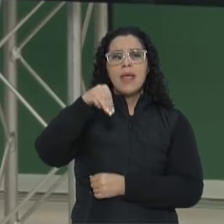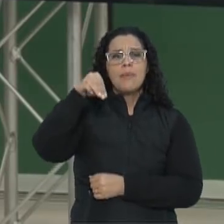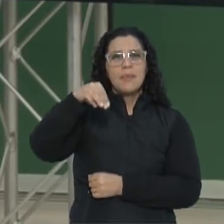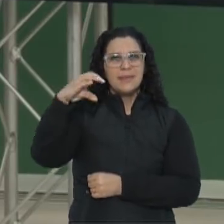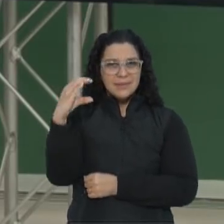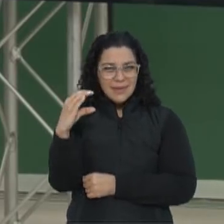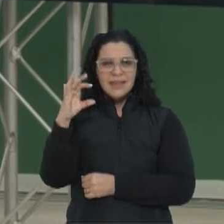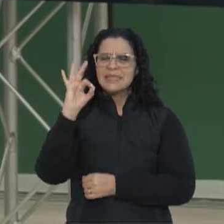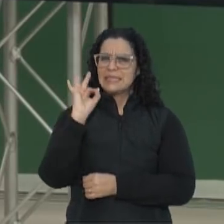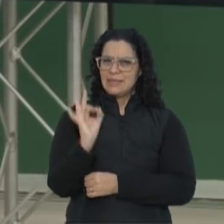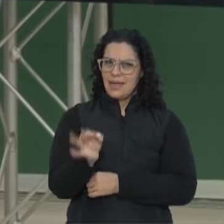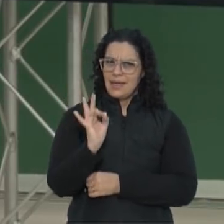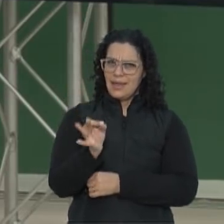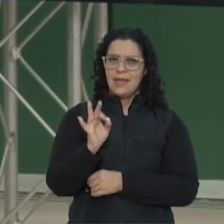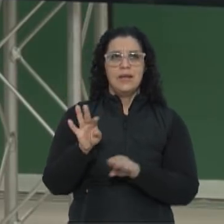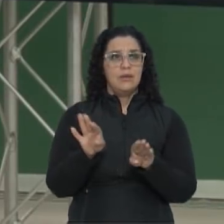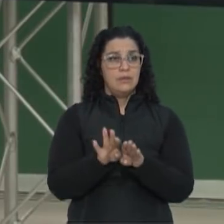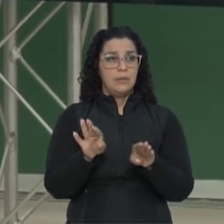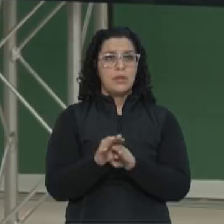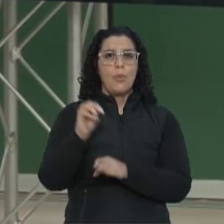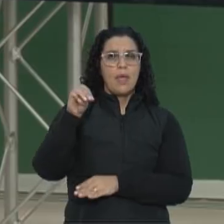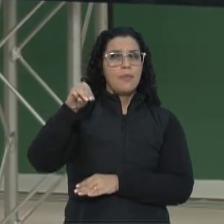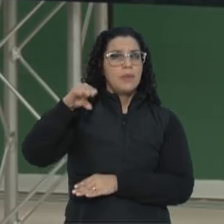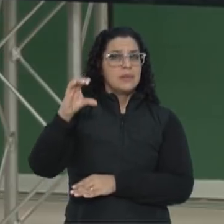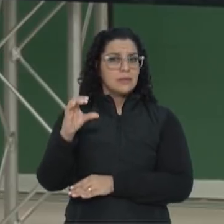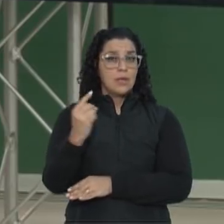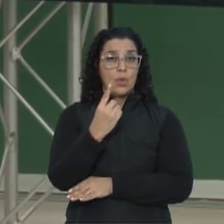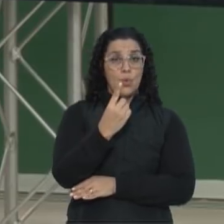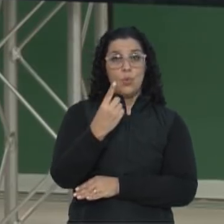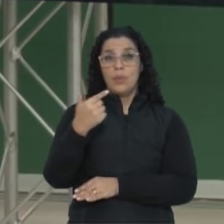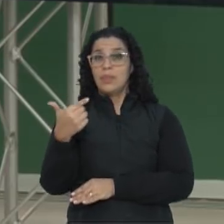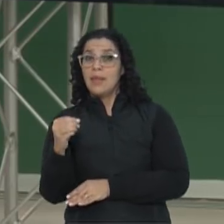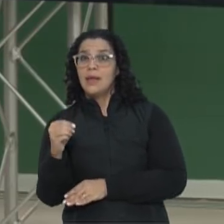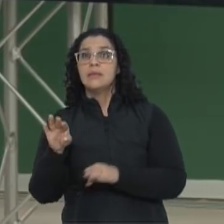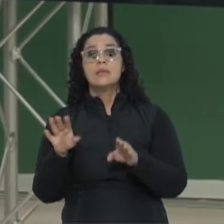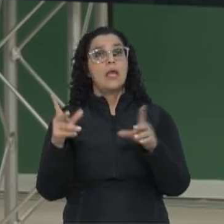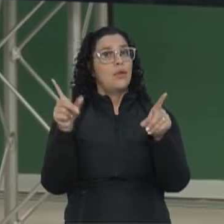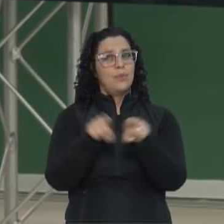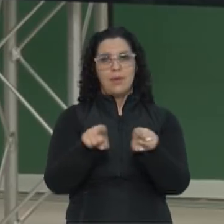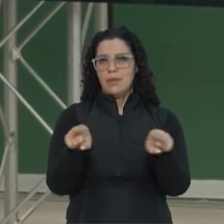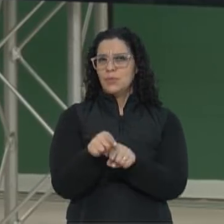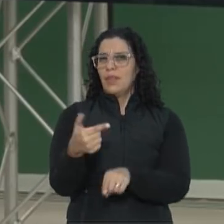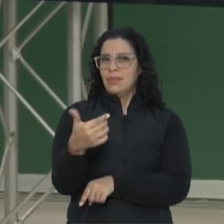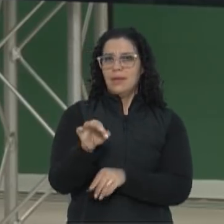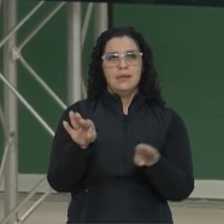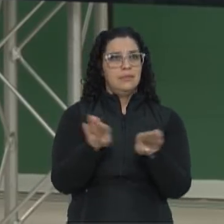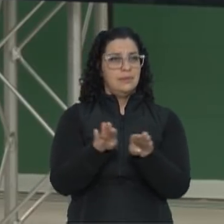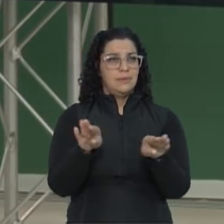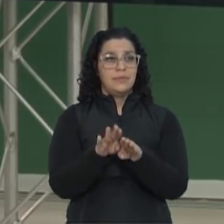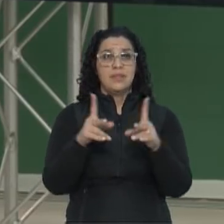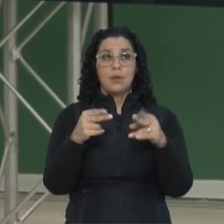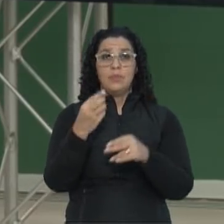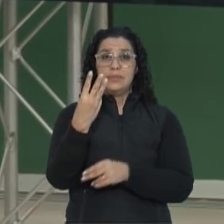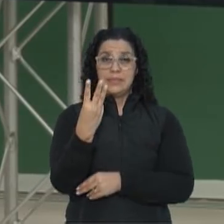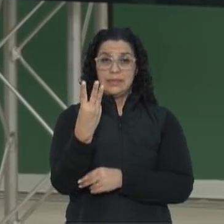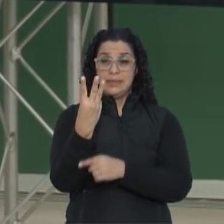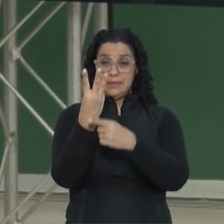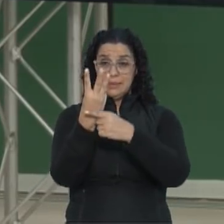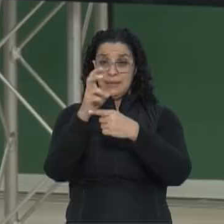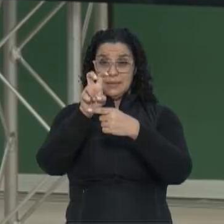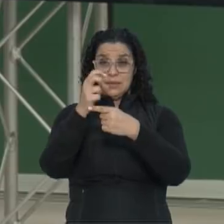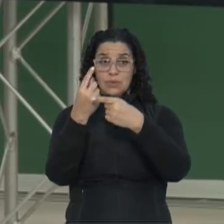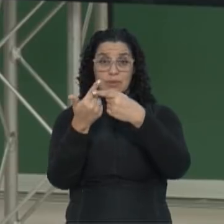MMC, muito bem. Se eu pensar o MMC entre 1 e 10, é o próprio 10. Então, eu vou ter 35